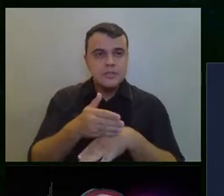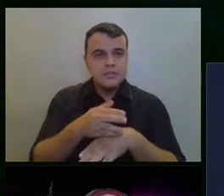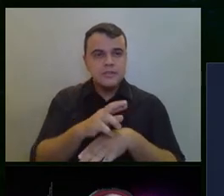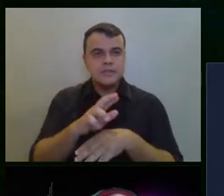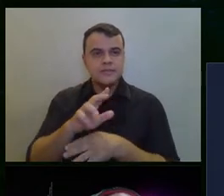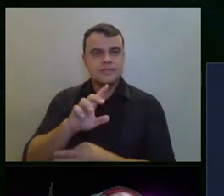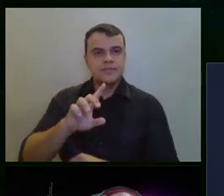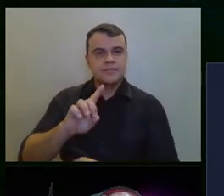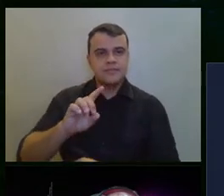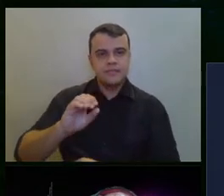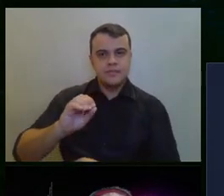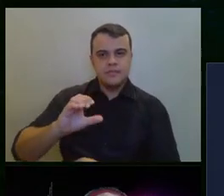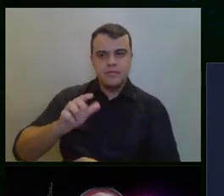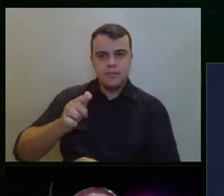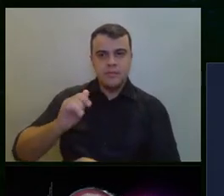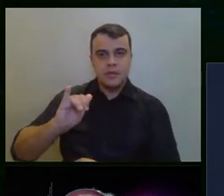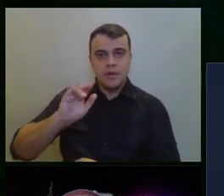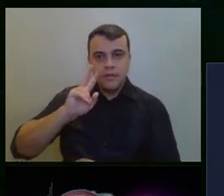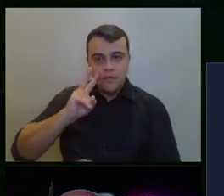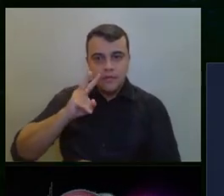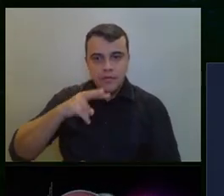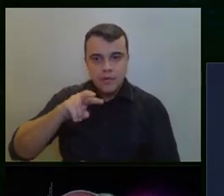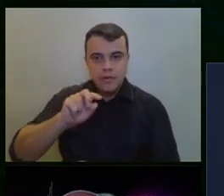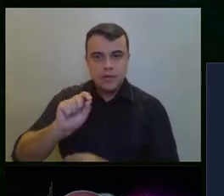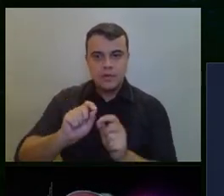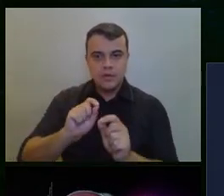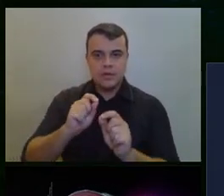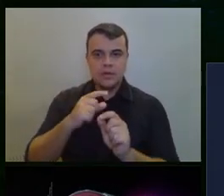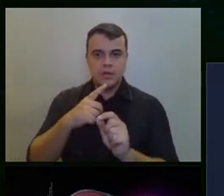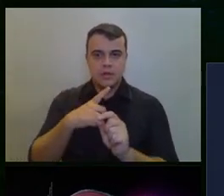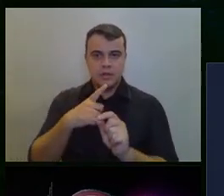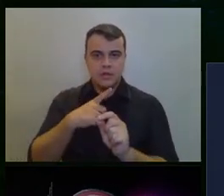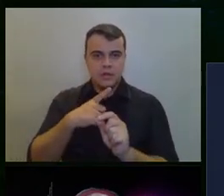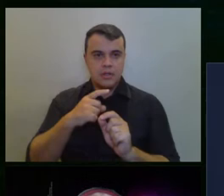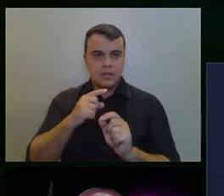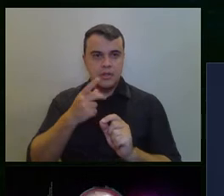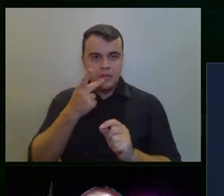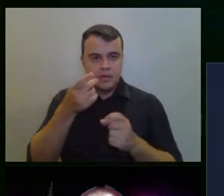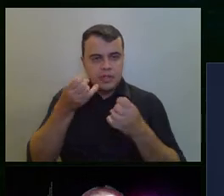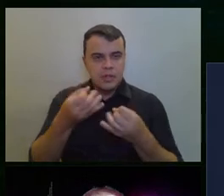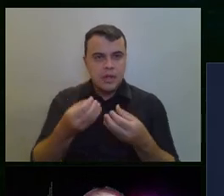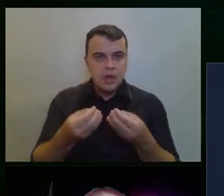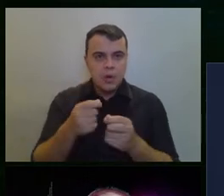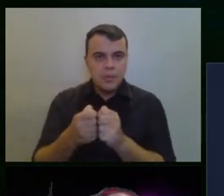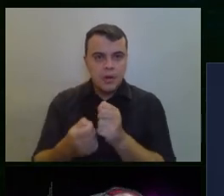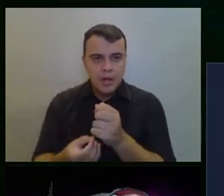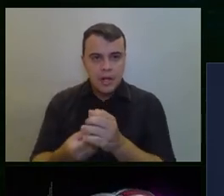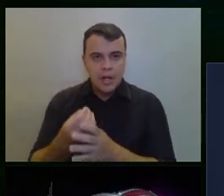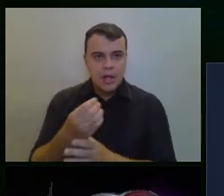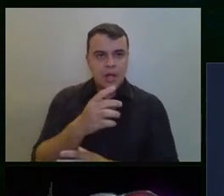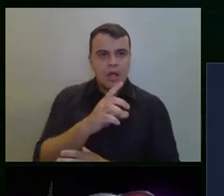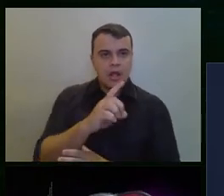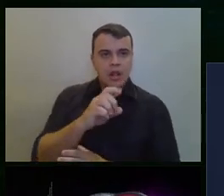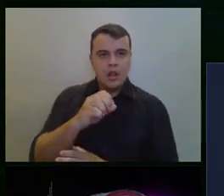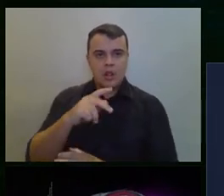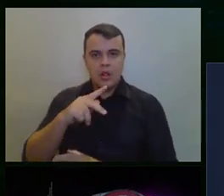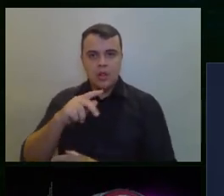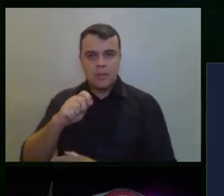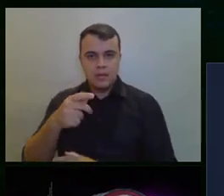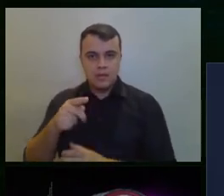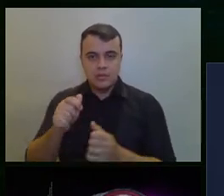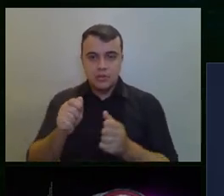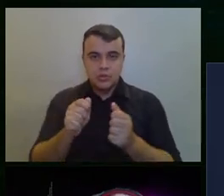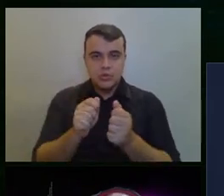de docker ali ali dentro você vai ter um momento ali de definição né de como criar um docker file junto desse conteúdo